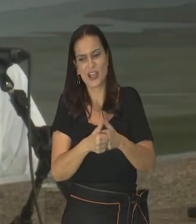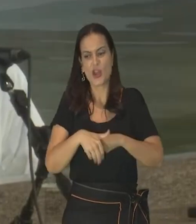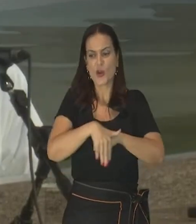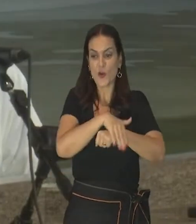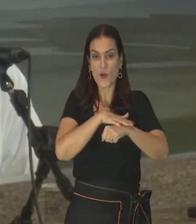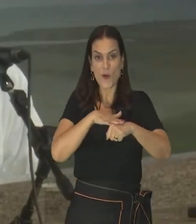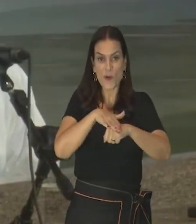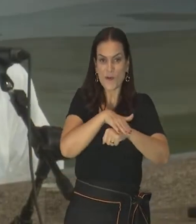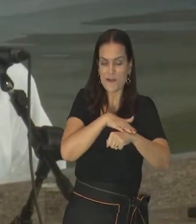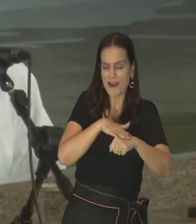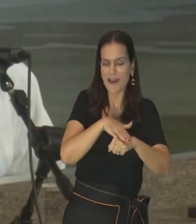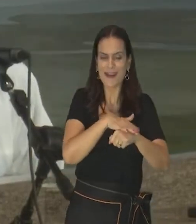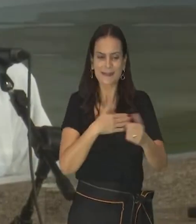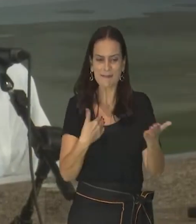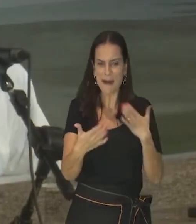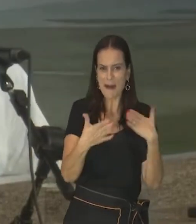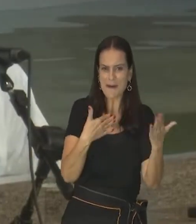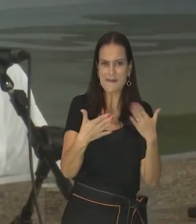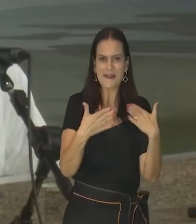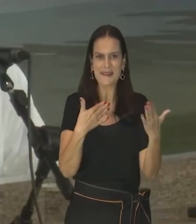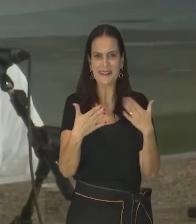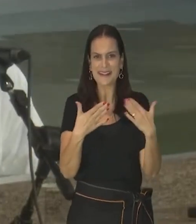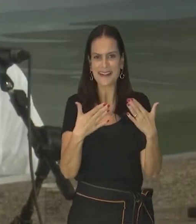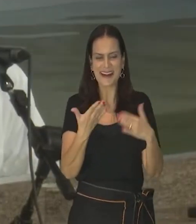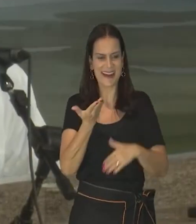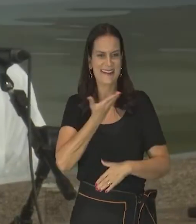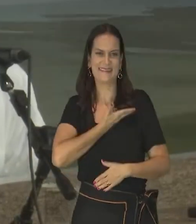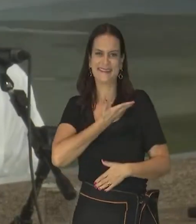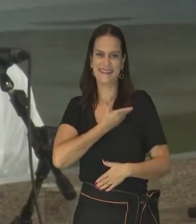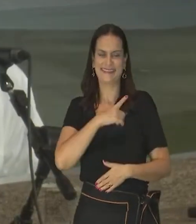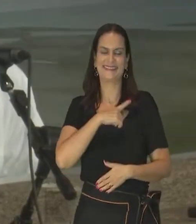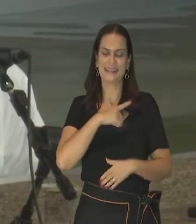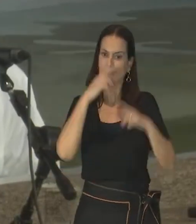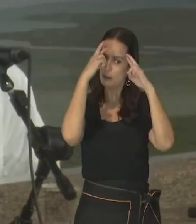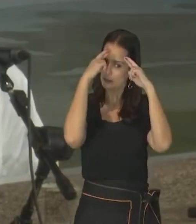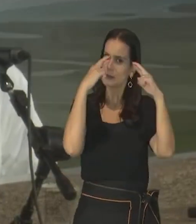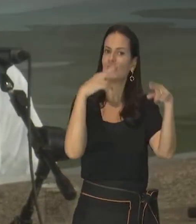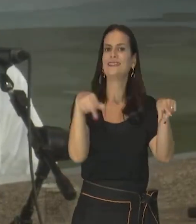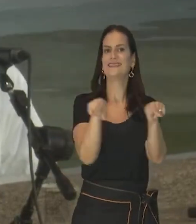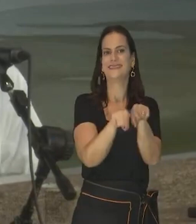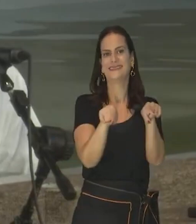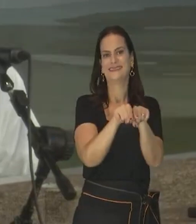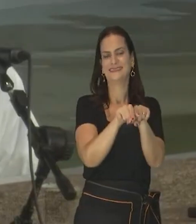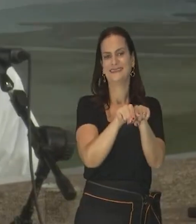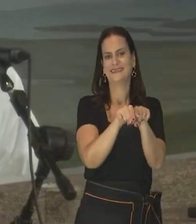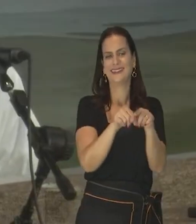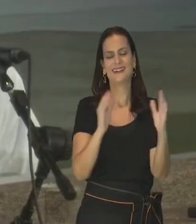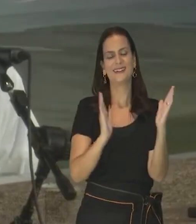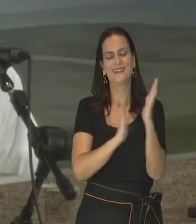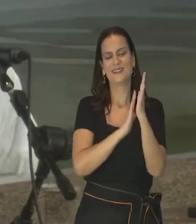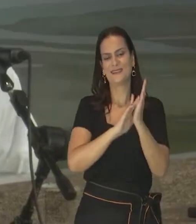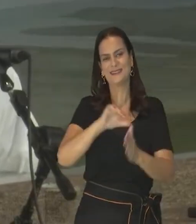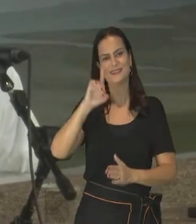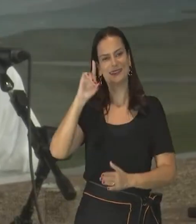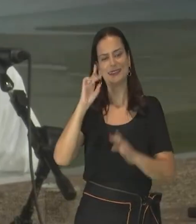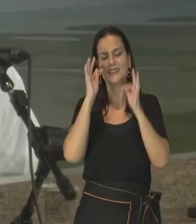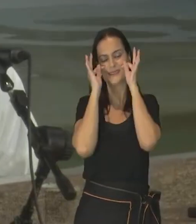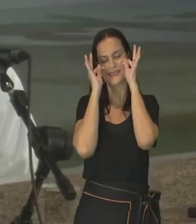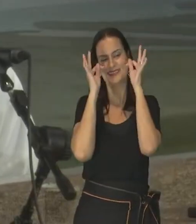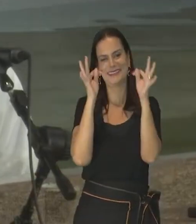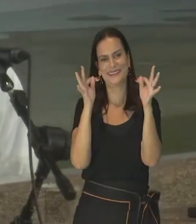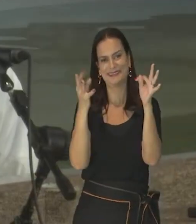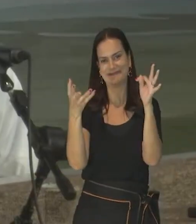conversam de uma maneira muito amistosa, muito respeitosa, e eu louvo a Deus por esse